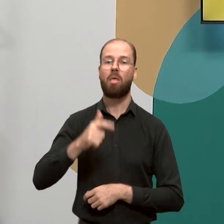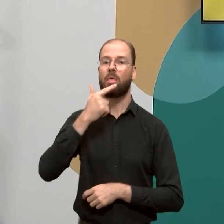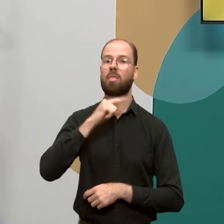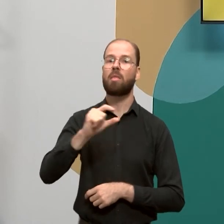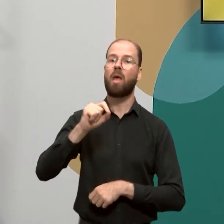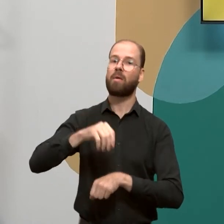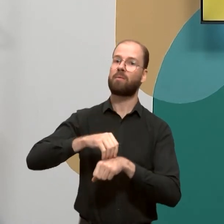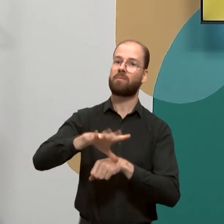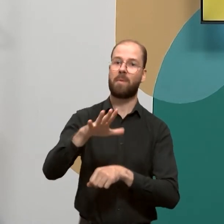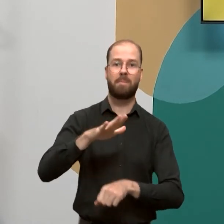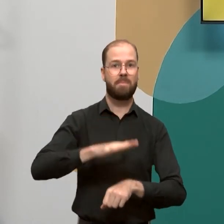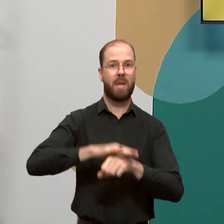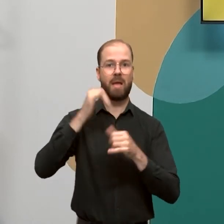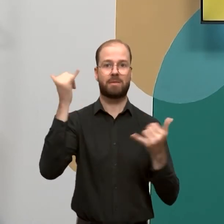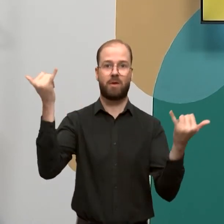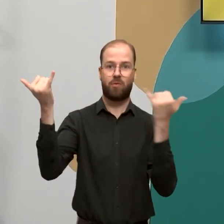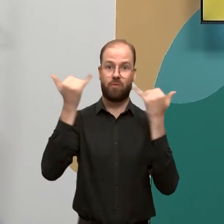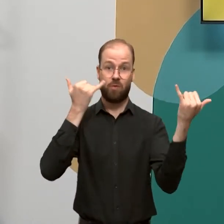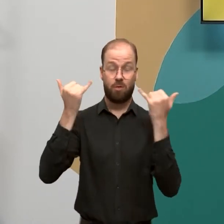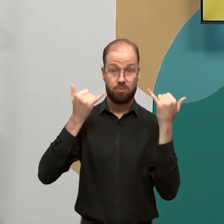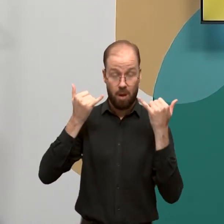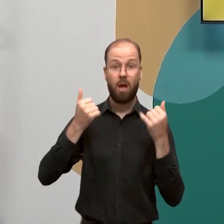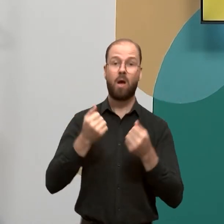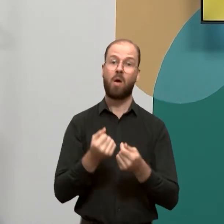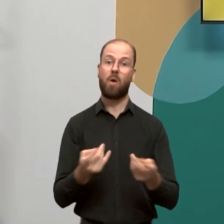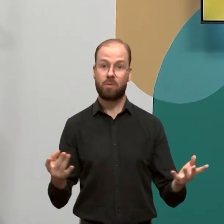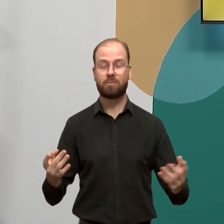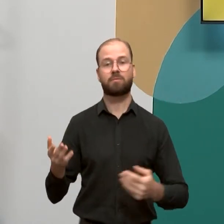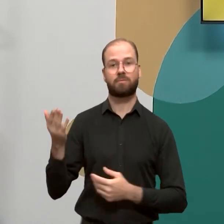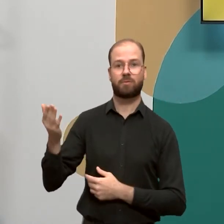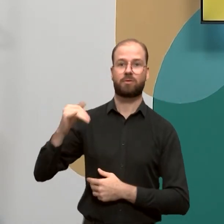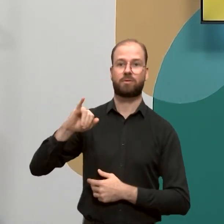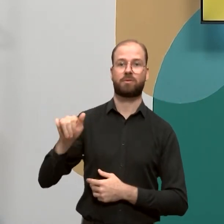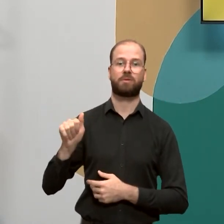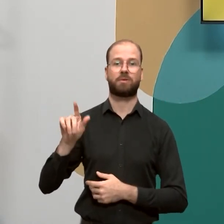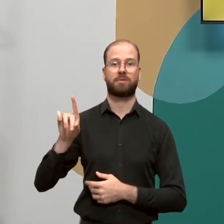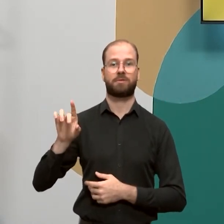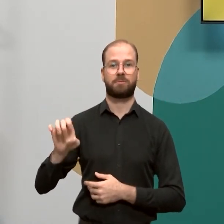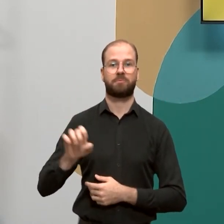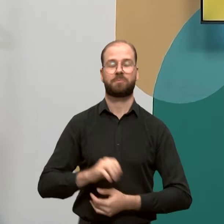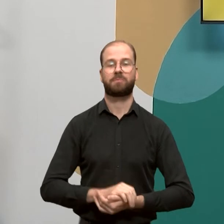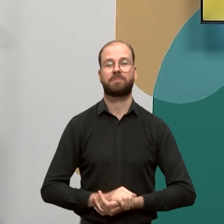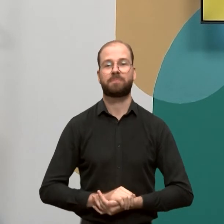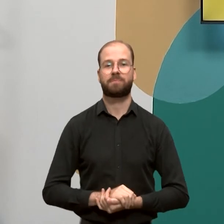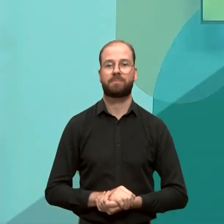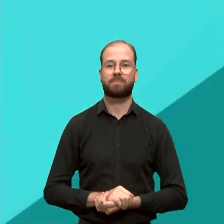sobre ele e sobre outros eventos e atividades da UFG é a Jade Vieira.